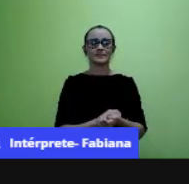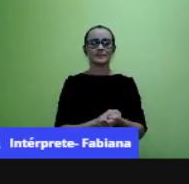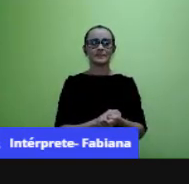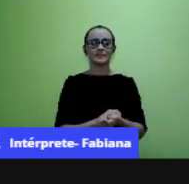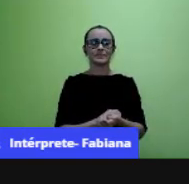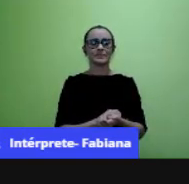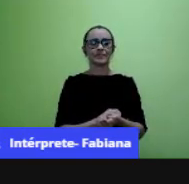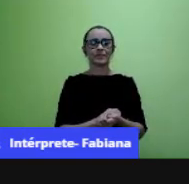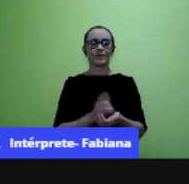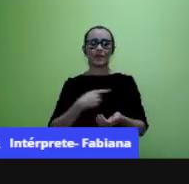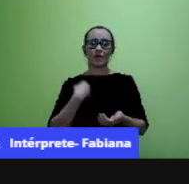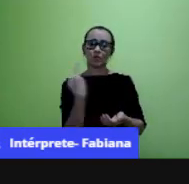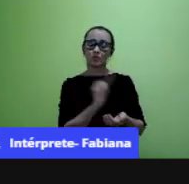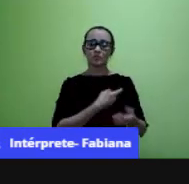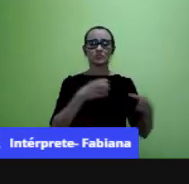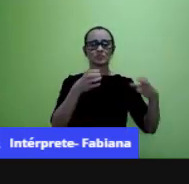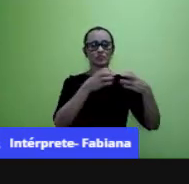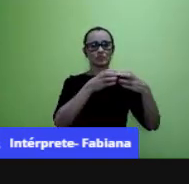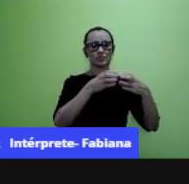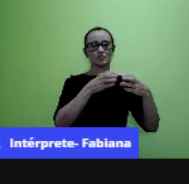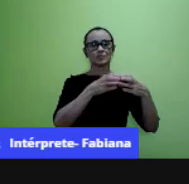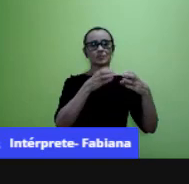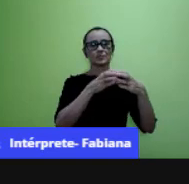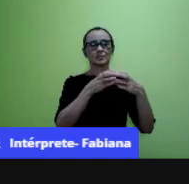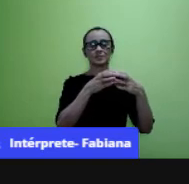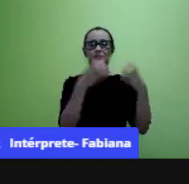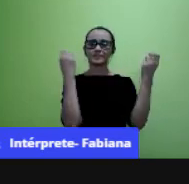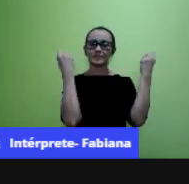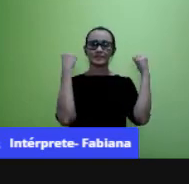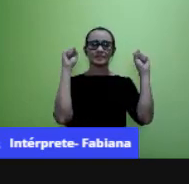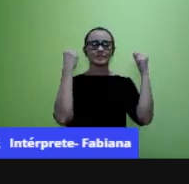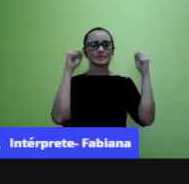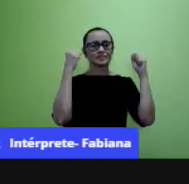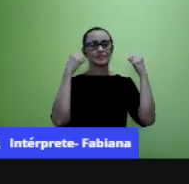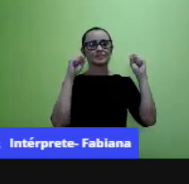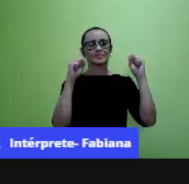A nossa equipe da Educação Física é